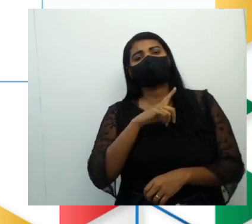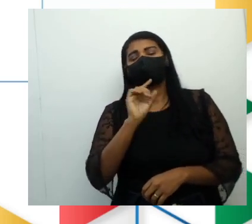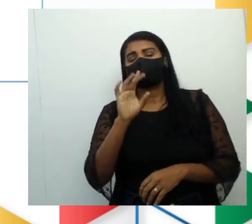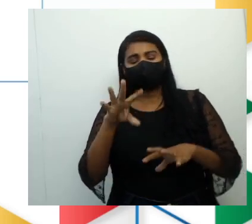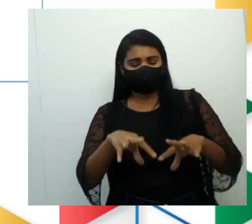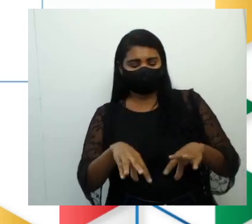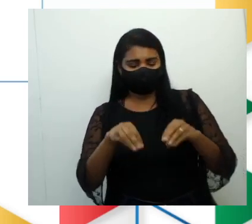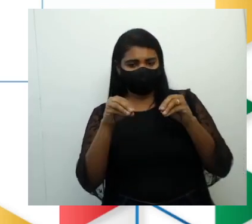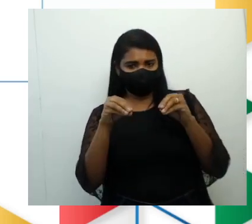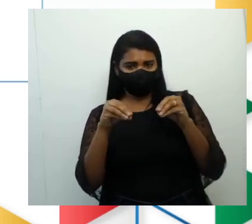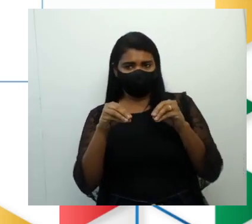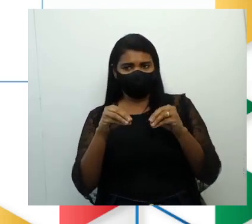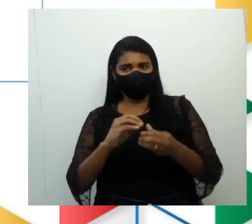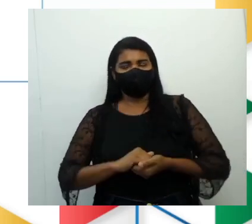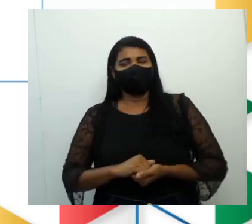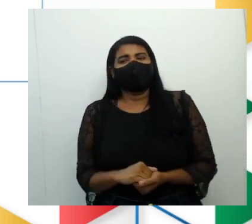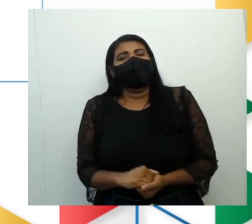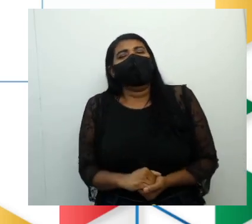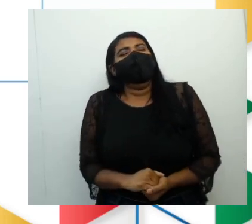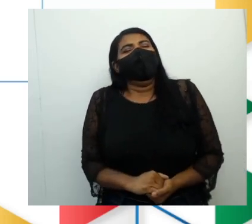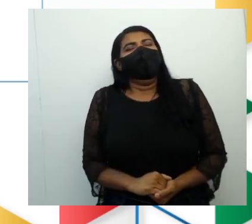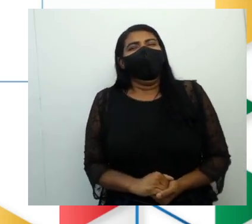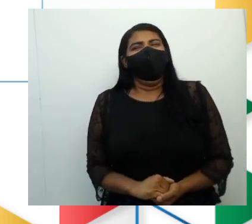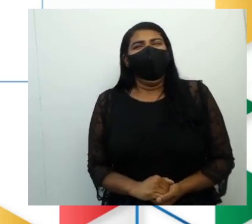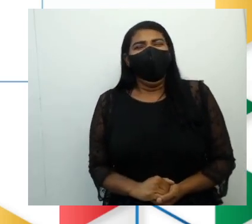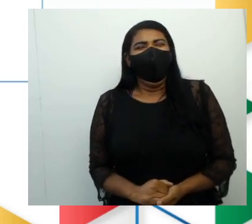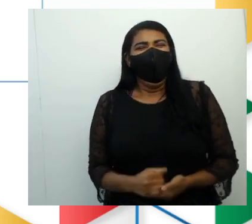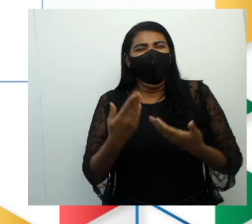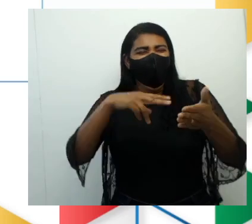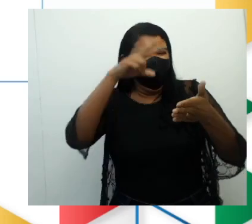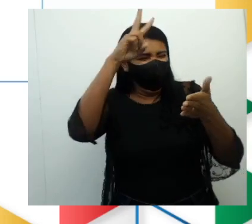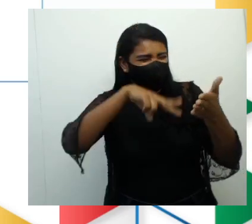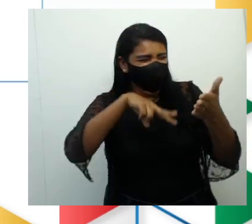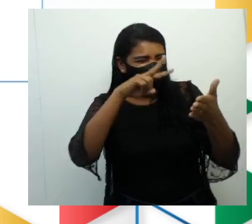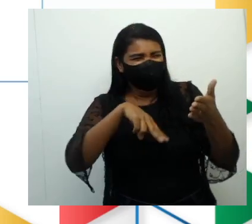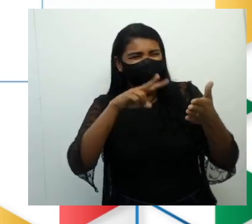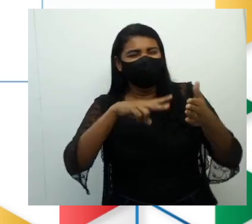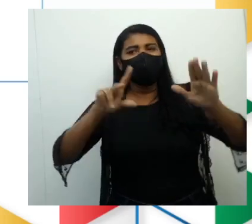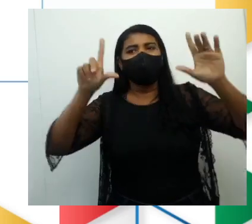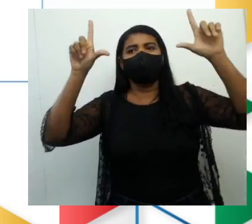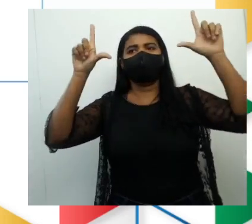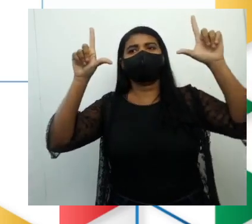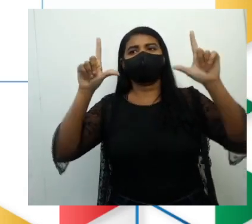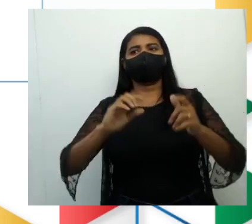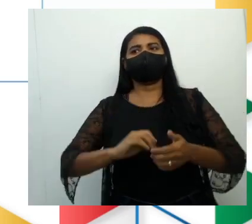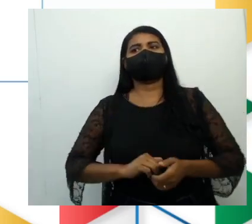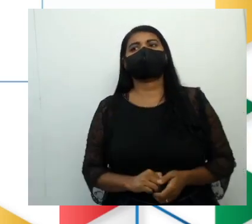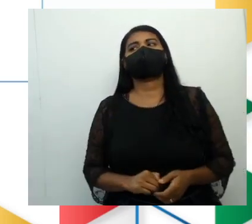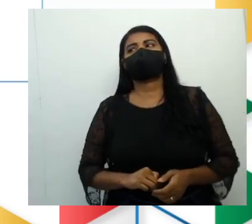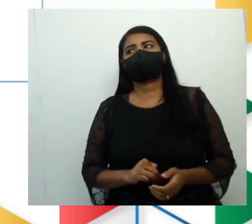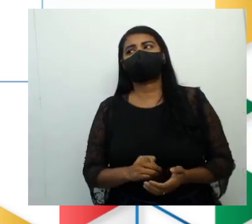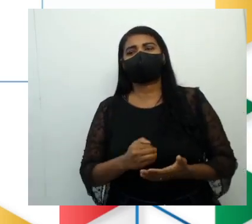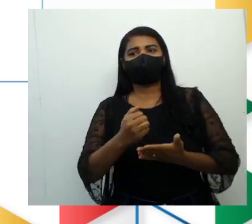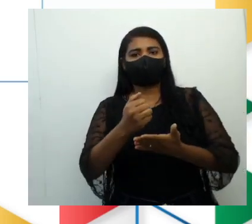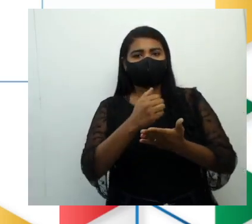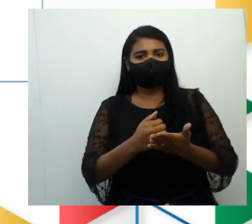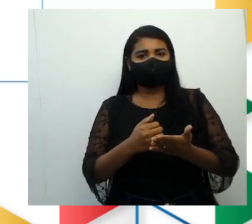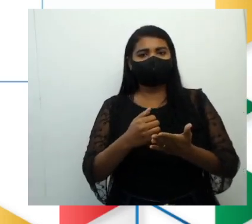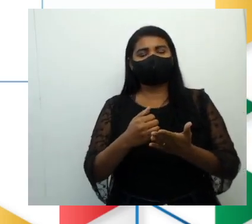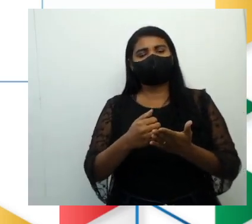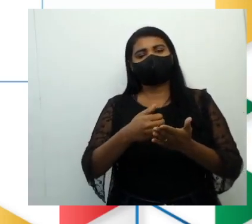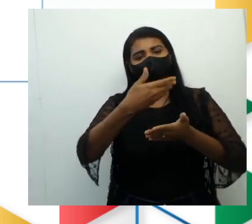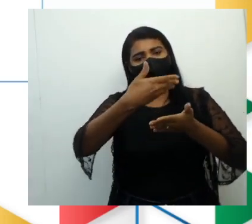só. Ficava para a Espanha. Aí tá aí, se você dá uma olhadinha no slide, o